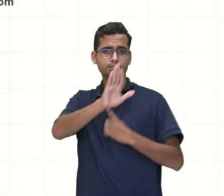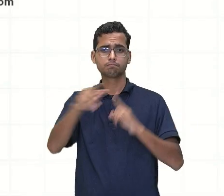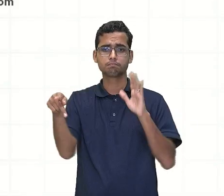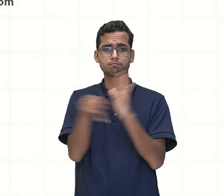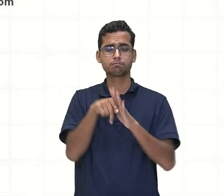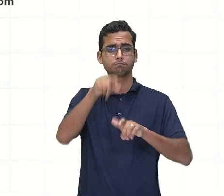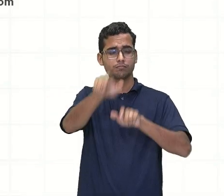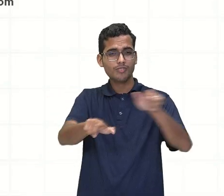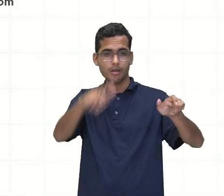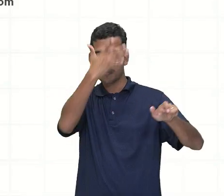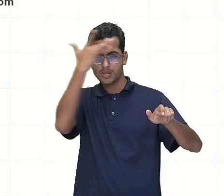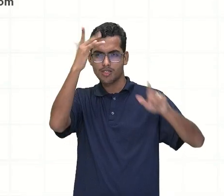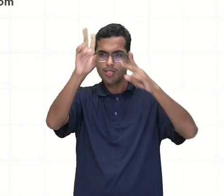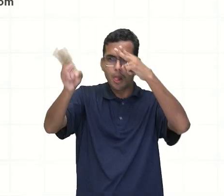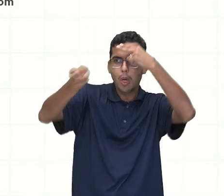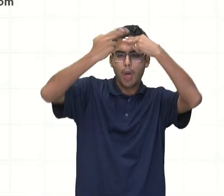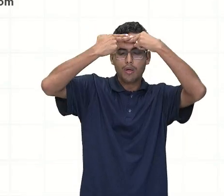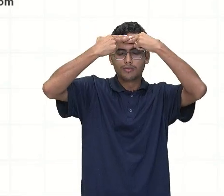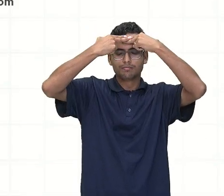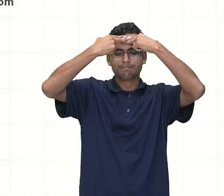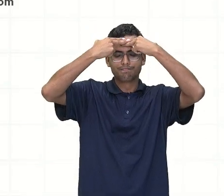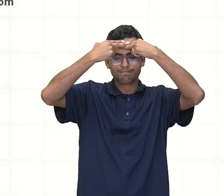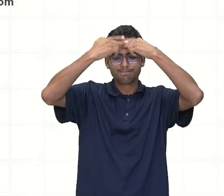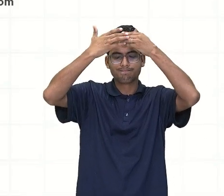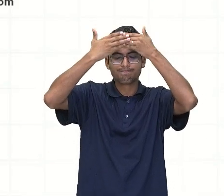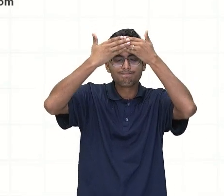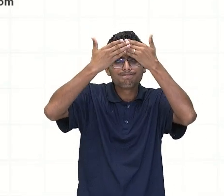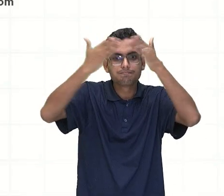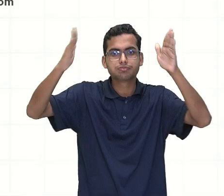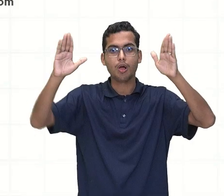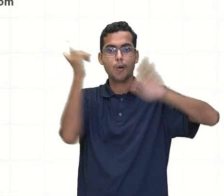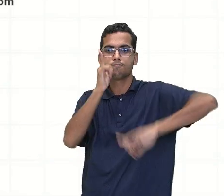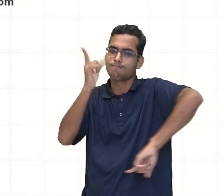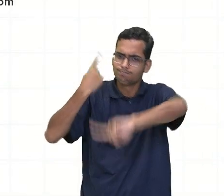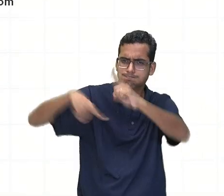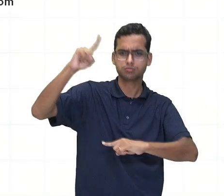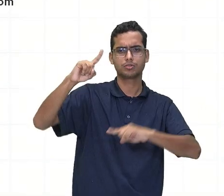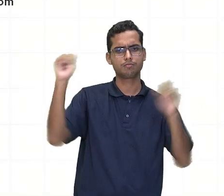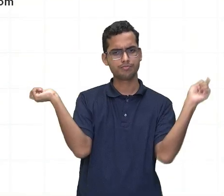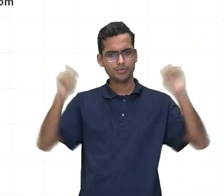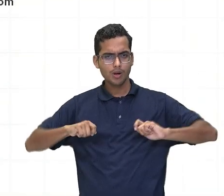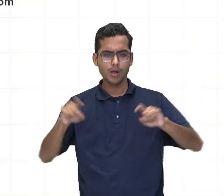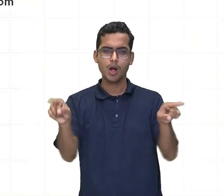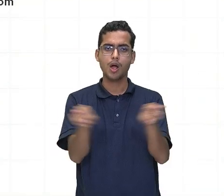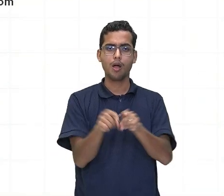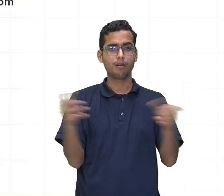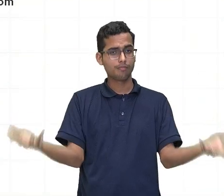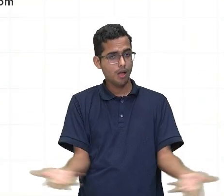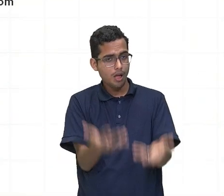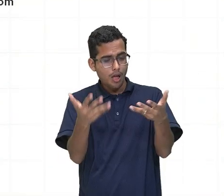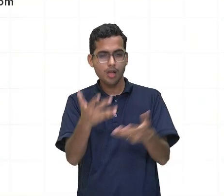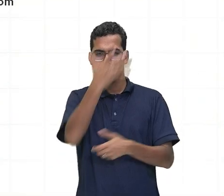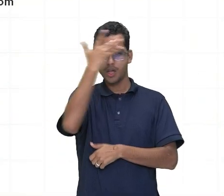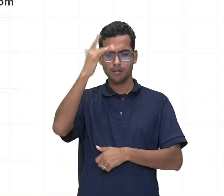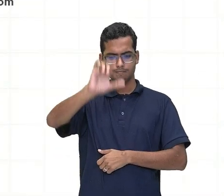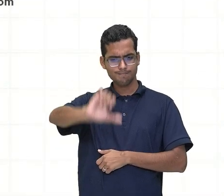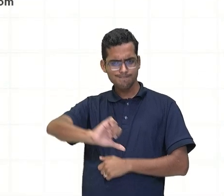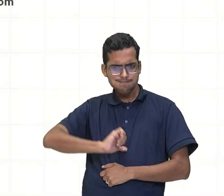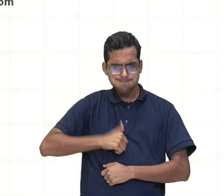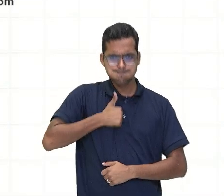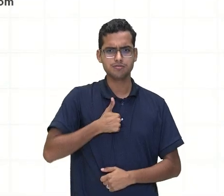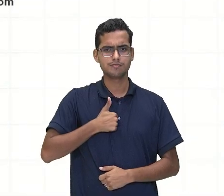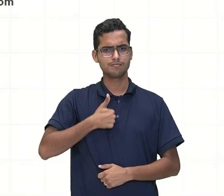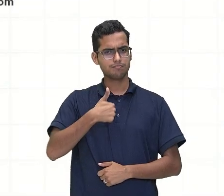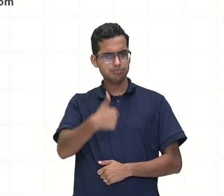de traumas, né? E aqui é bem interessante pensar que ela promove a resiliência.